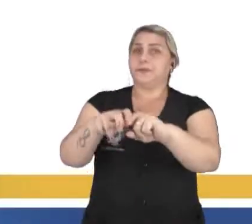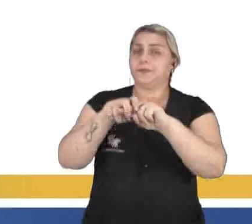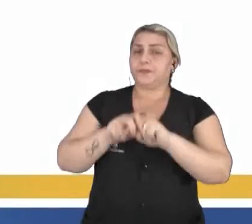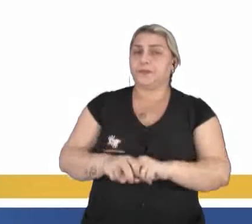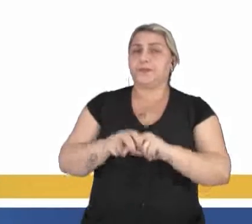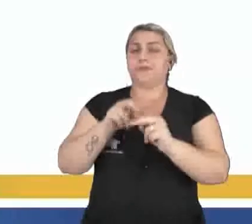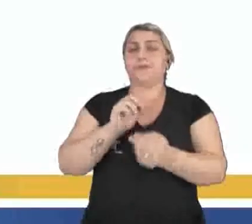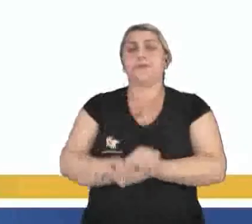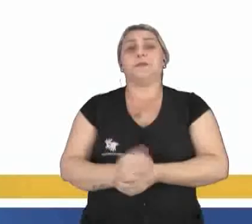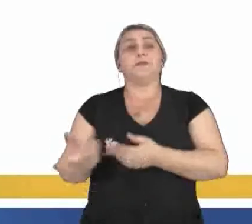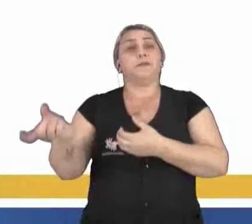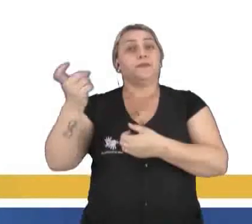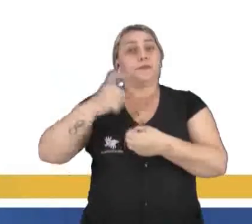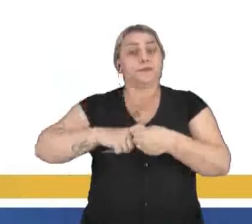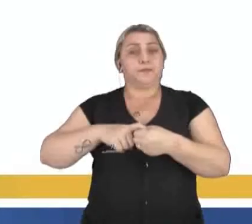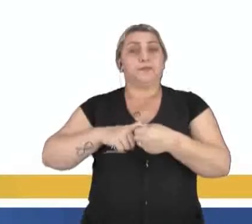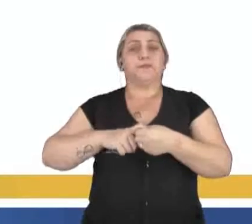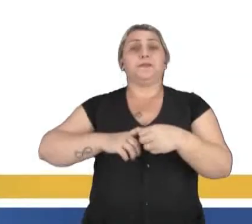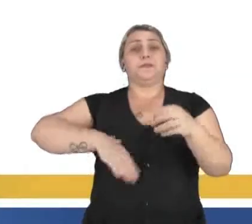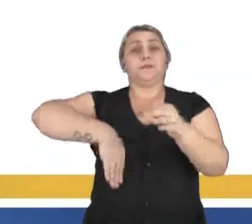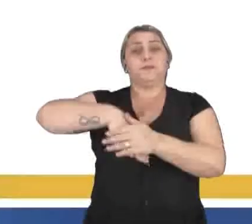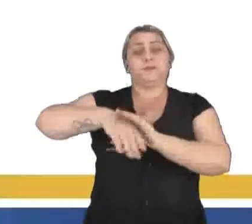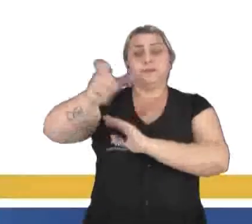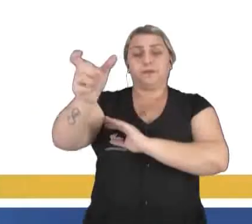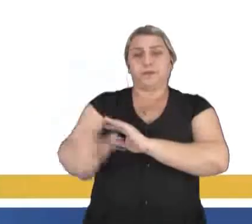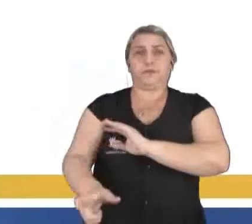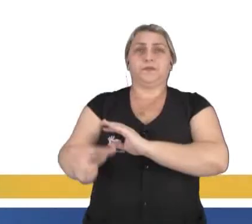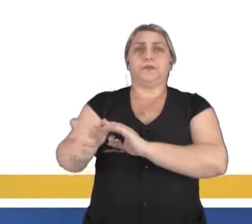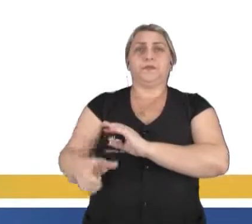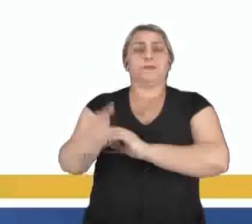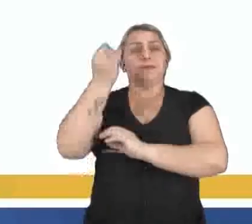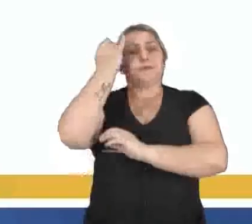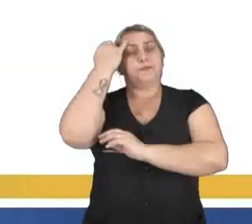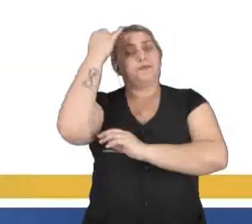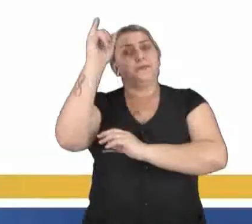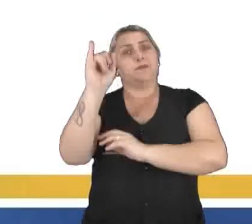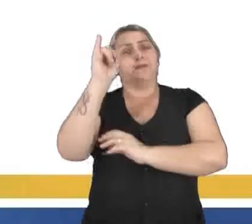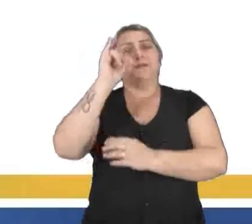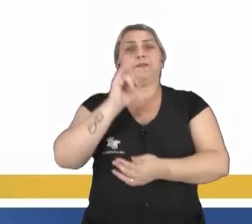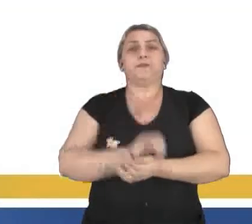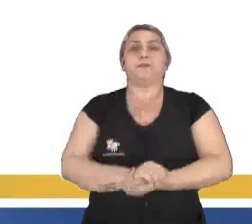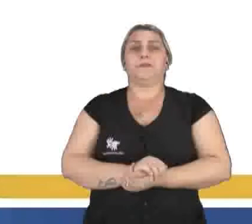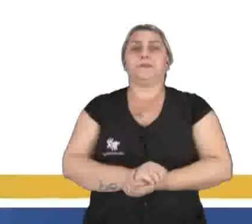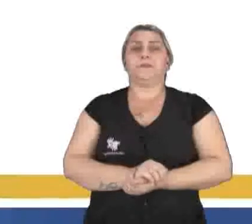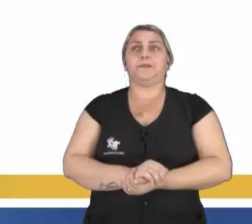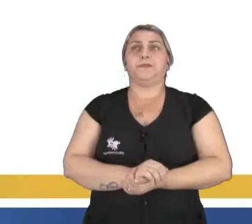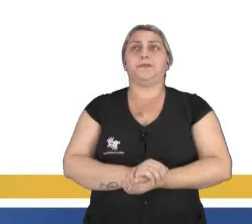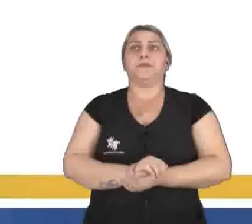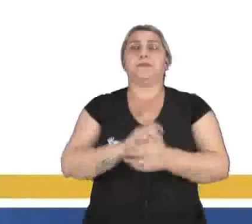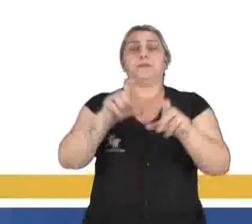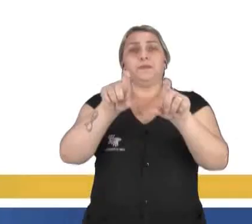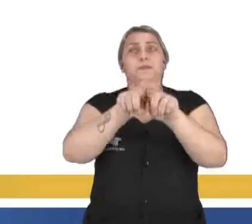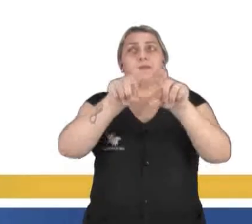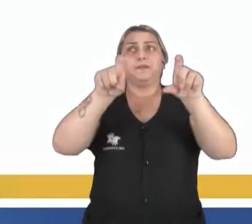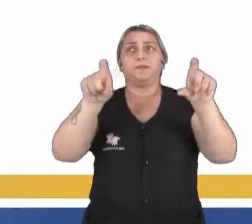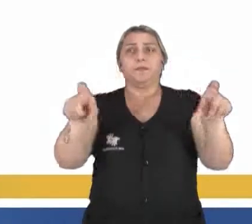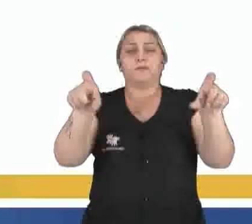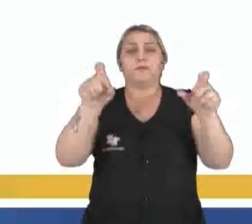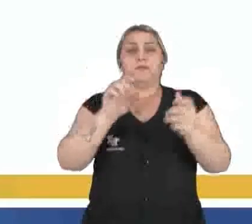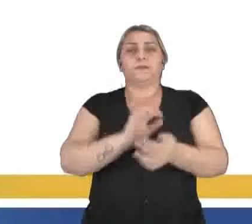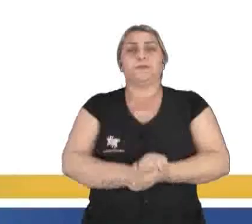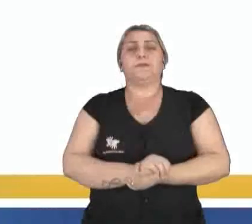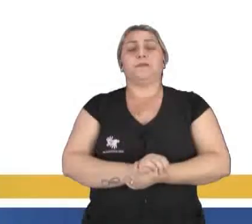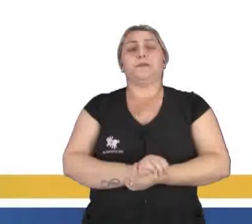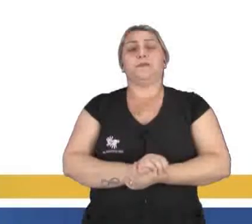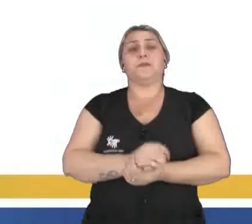que quando ele retoma ali os jogadores, ele dá essa ideia de uma oração, de